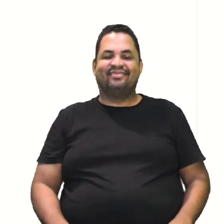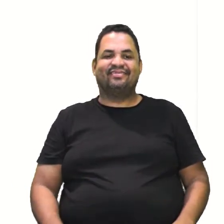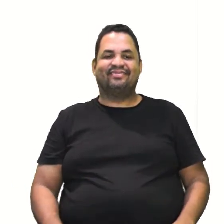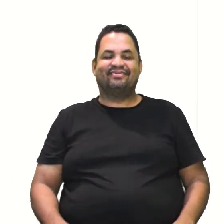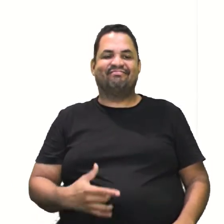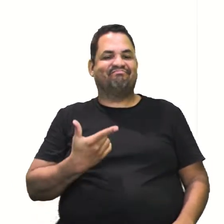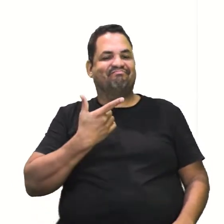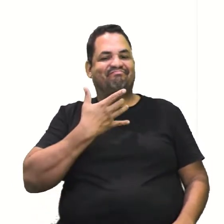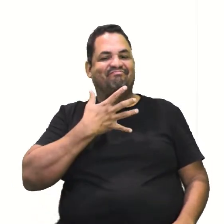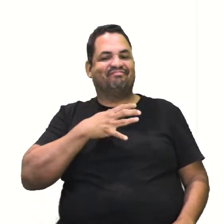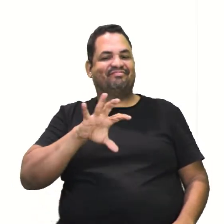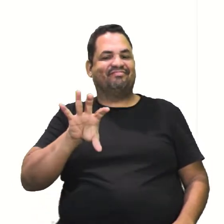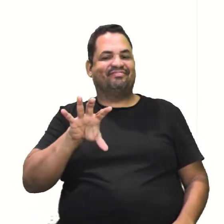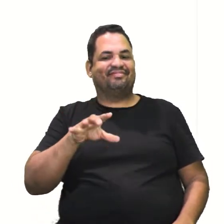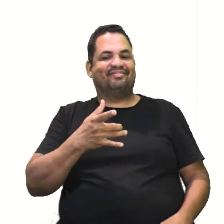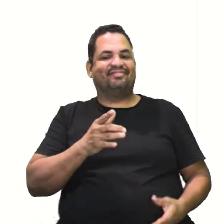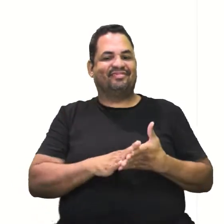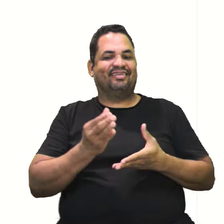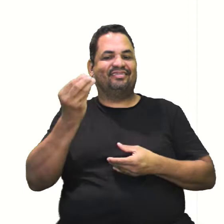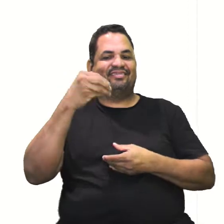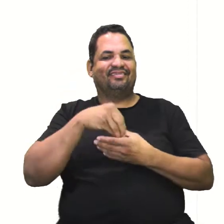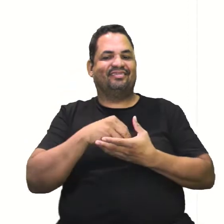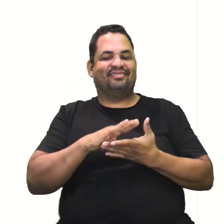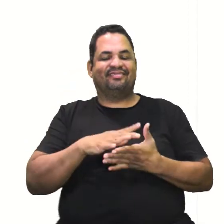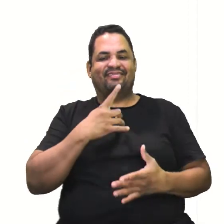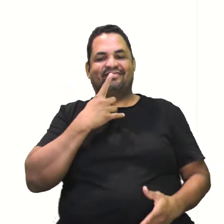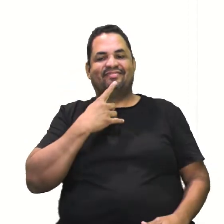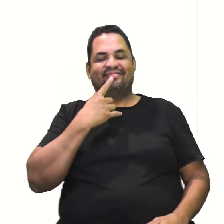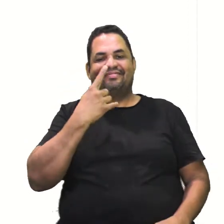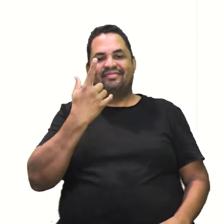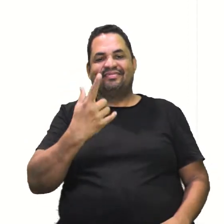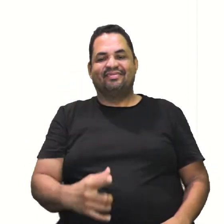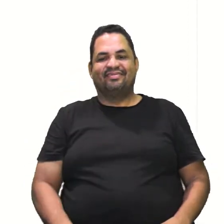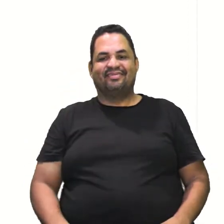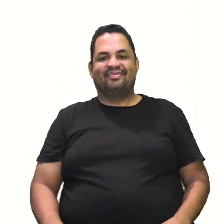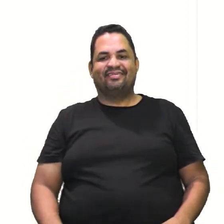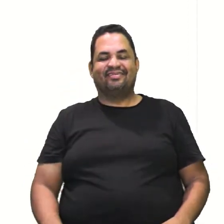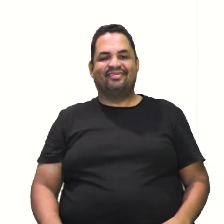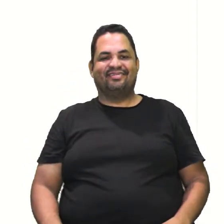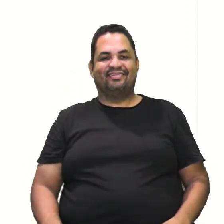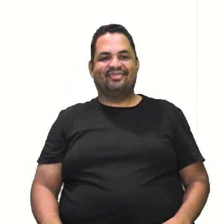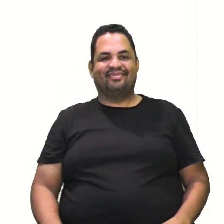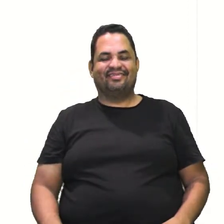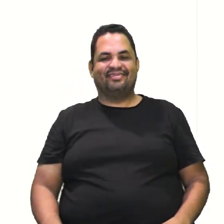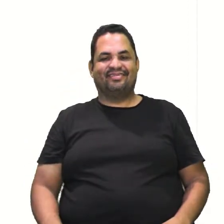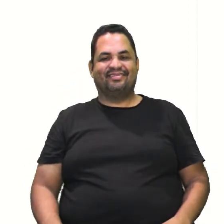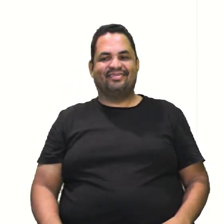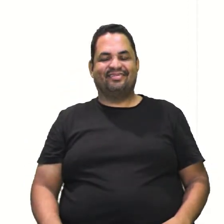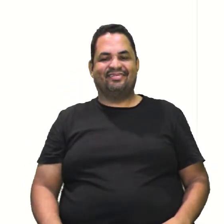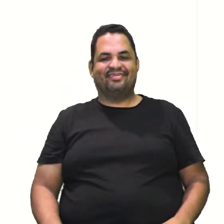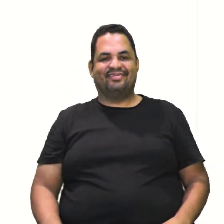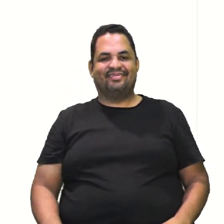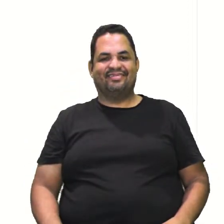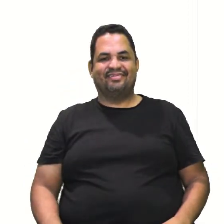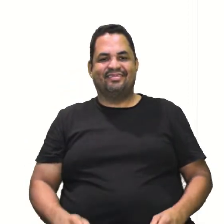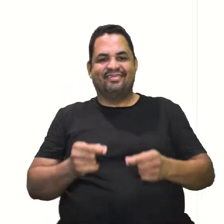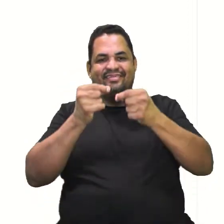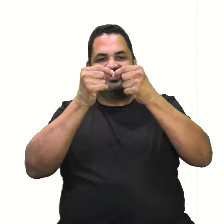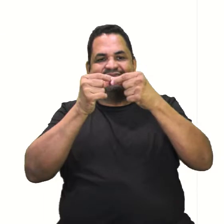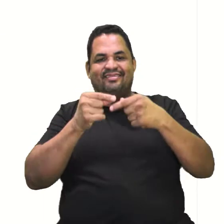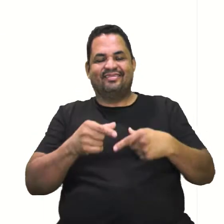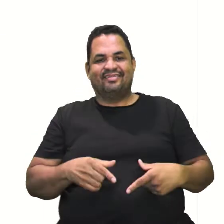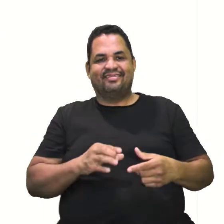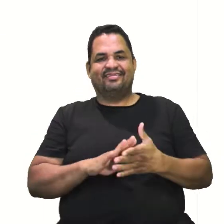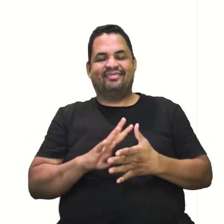hoje e não quis ficar lá no vermelhinho. Né? Depois fica querendo, conversa. Vamos lá então, nas cônicas,